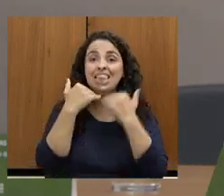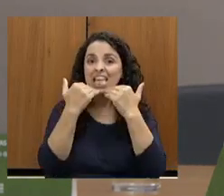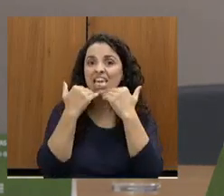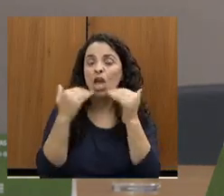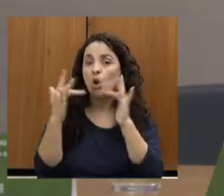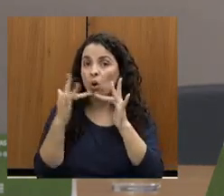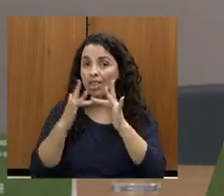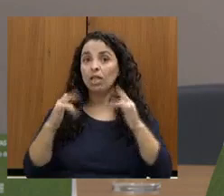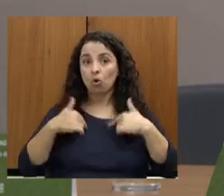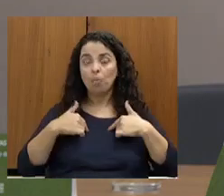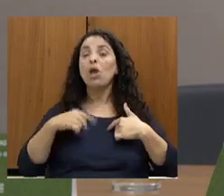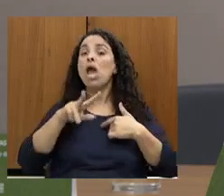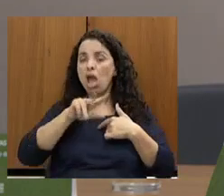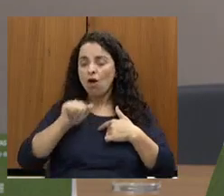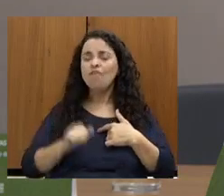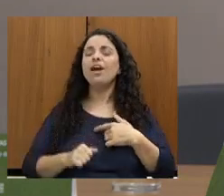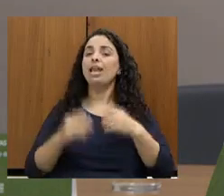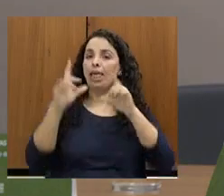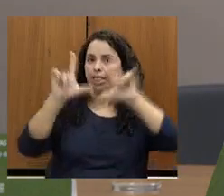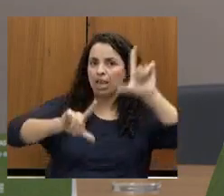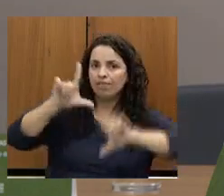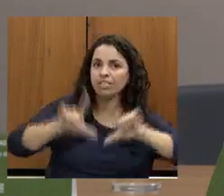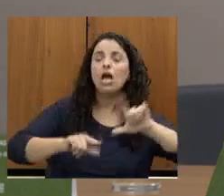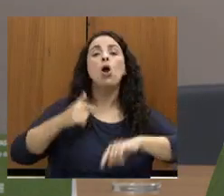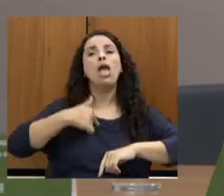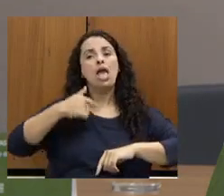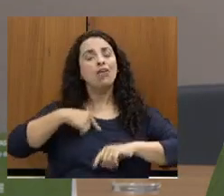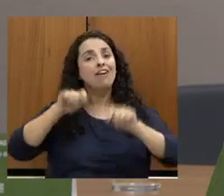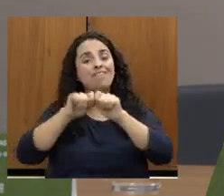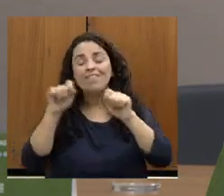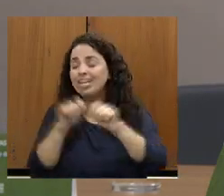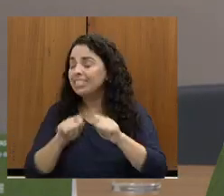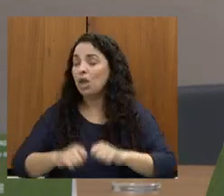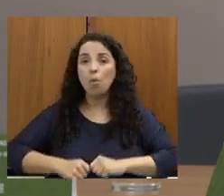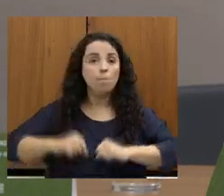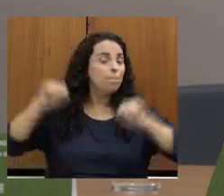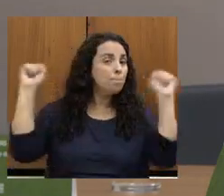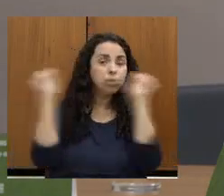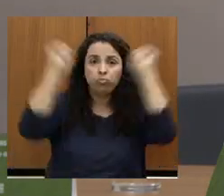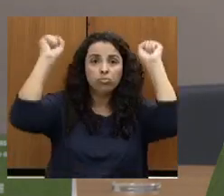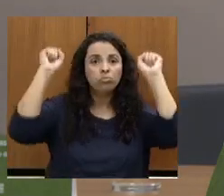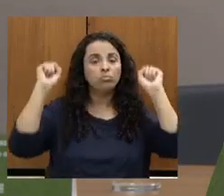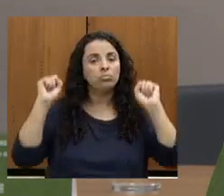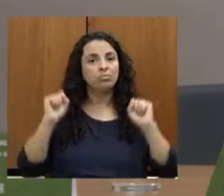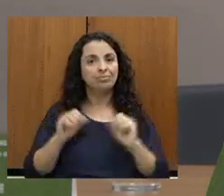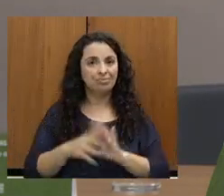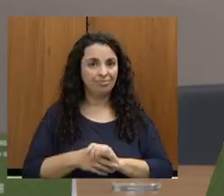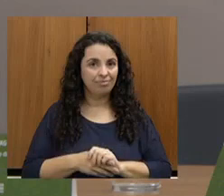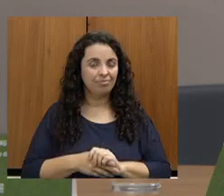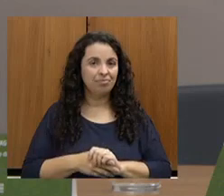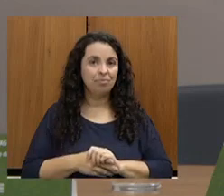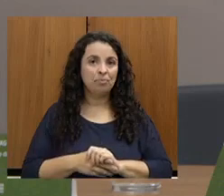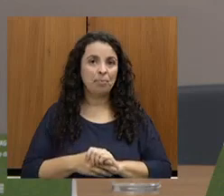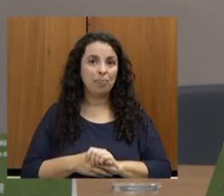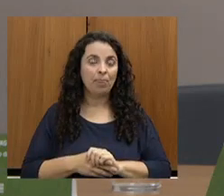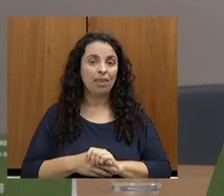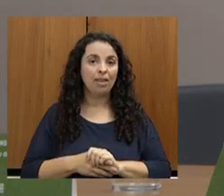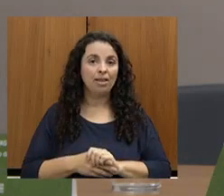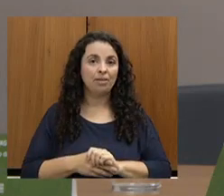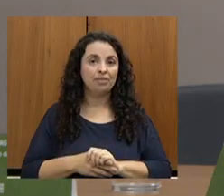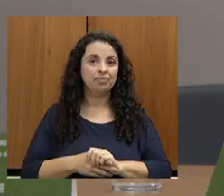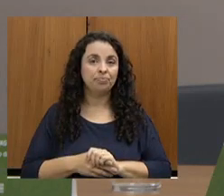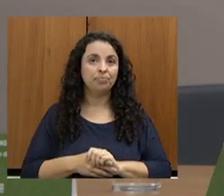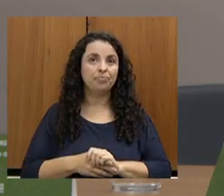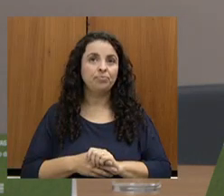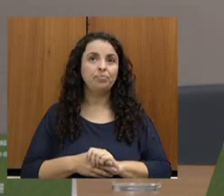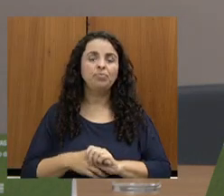chegar de manhã com o Davi, achei eu, coitada de mim, que ele poderia melhorar. Até porque ele sempre foi um aluno e conseguiu acompanhar a